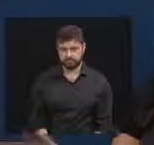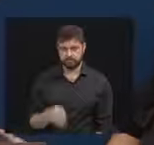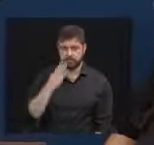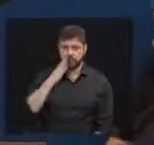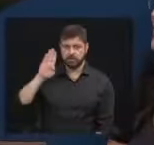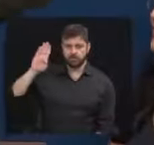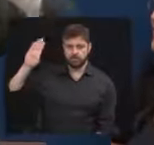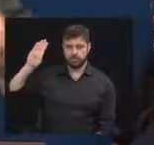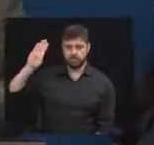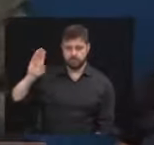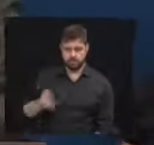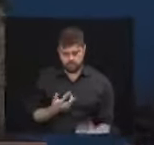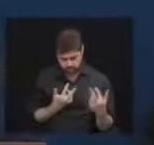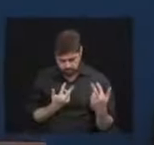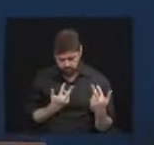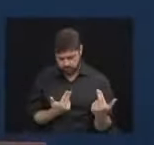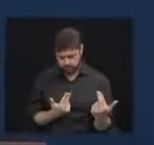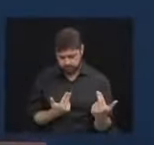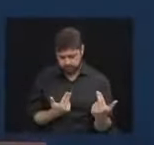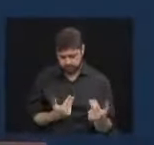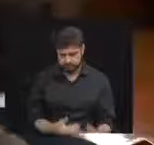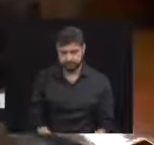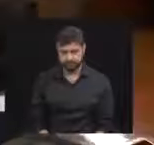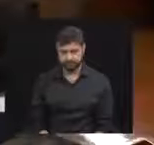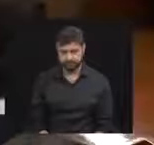Jorge Schneider, para definir o biênio